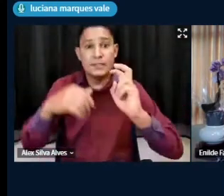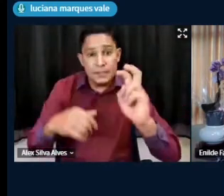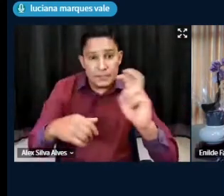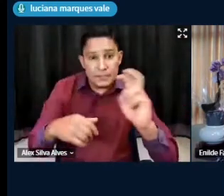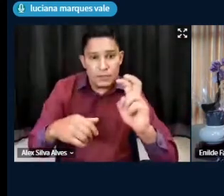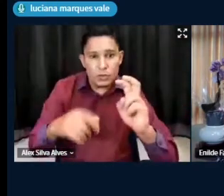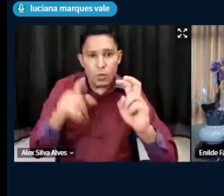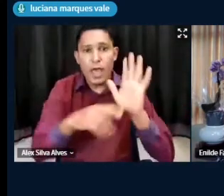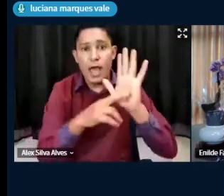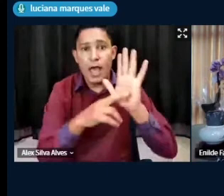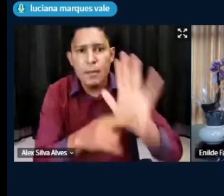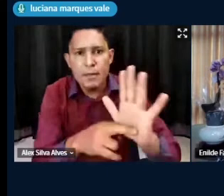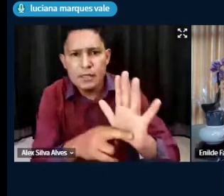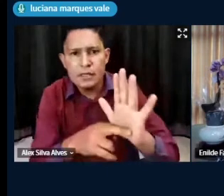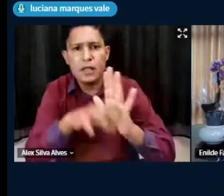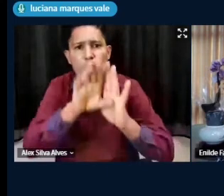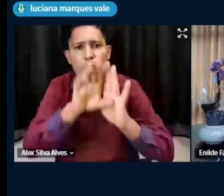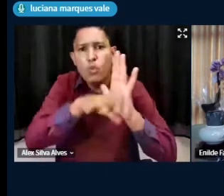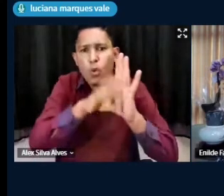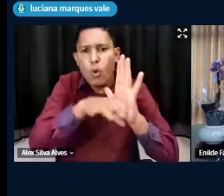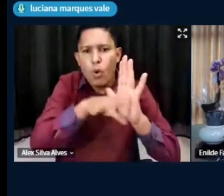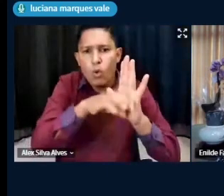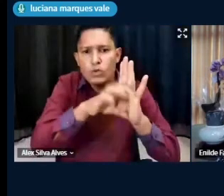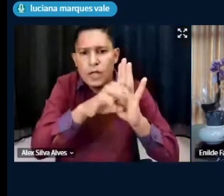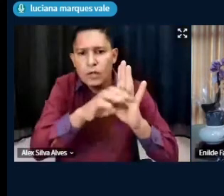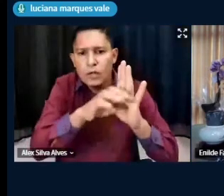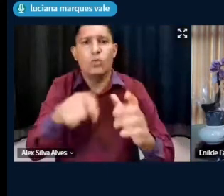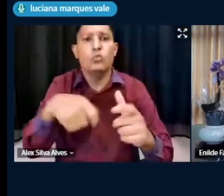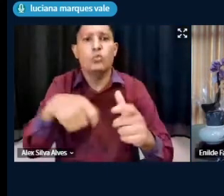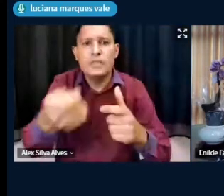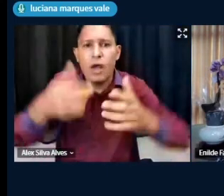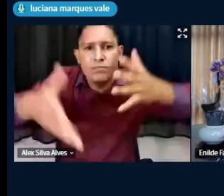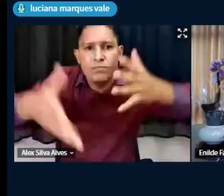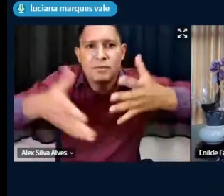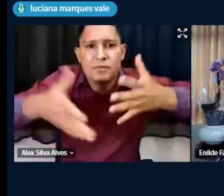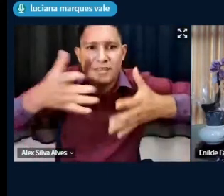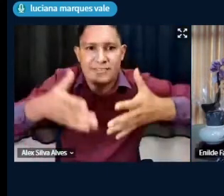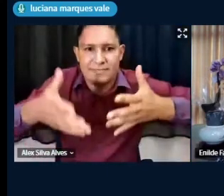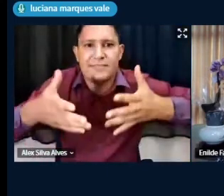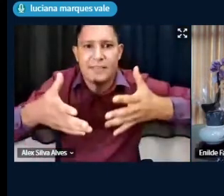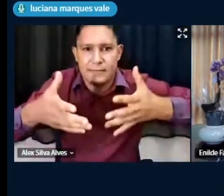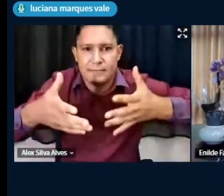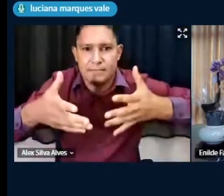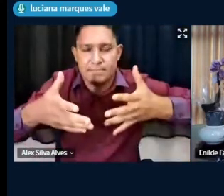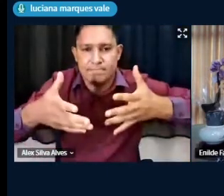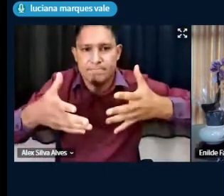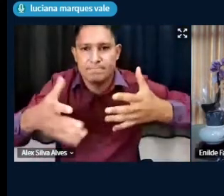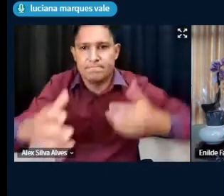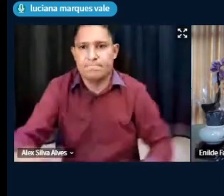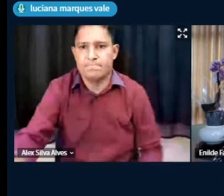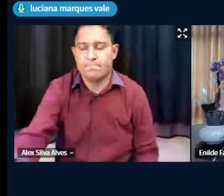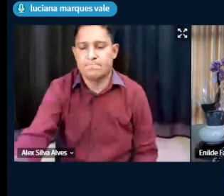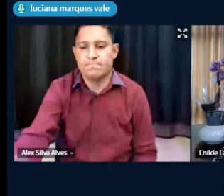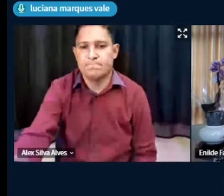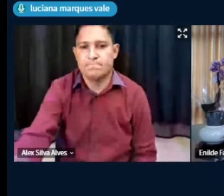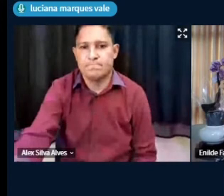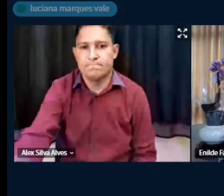terceiro, a configuração de mão, e o quarto, representação do conceito em